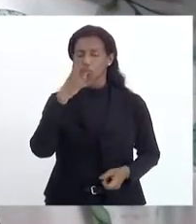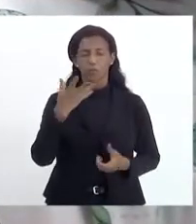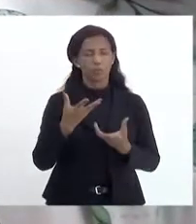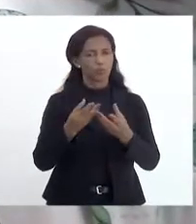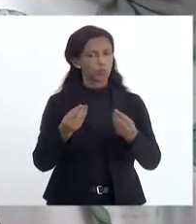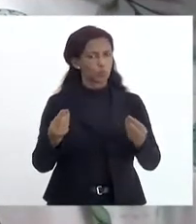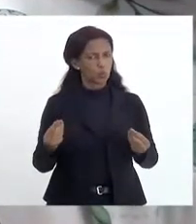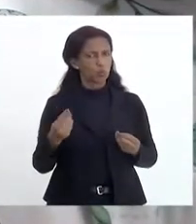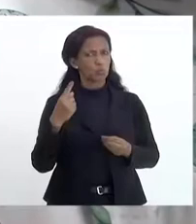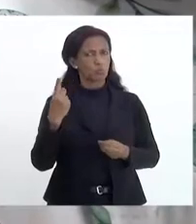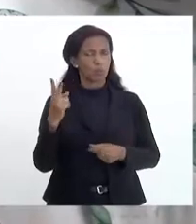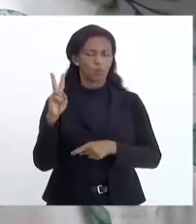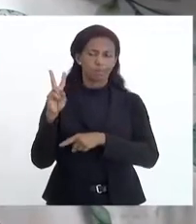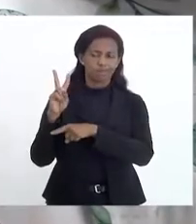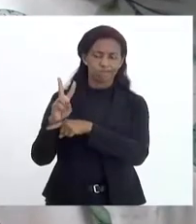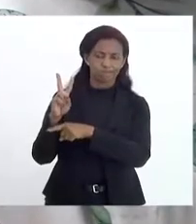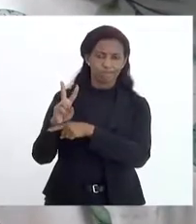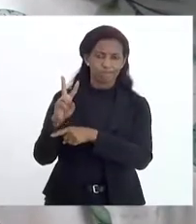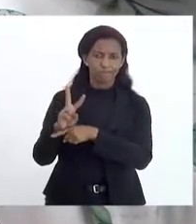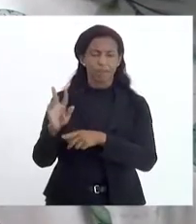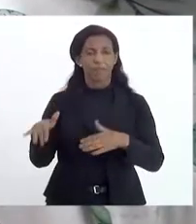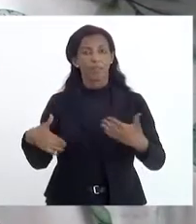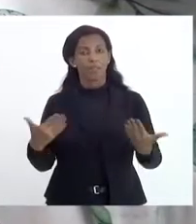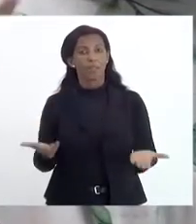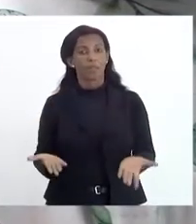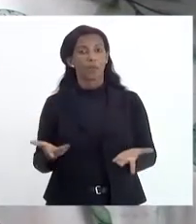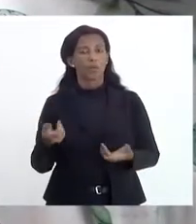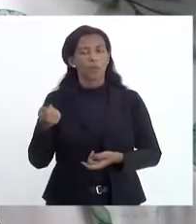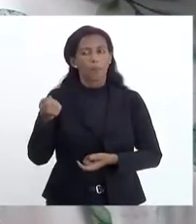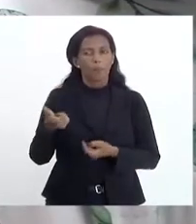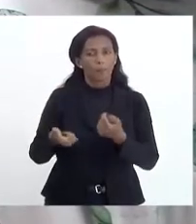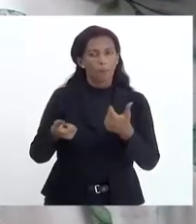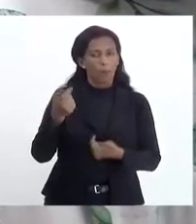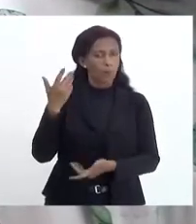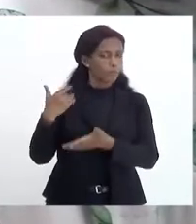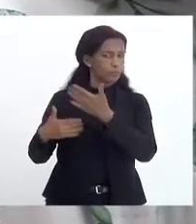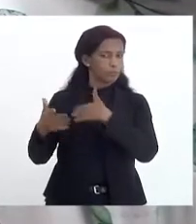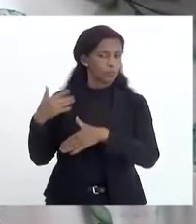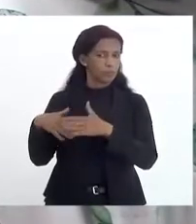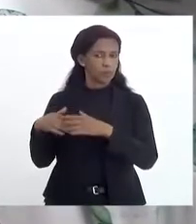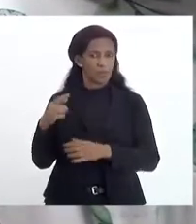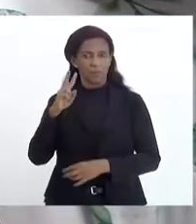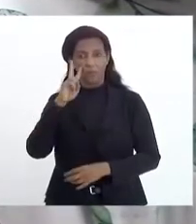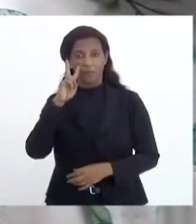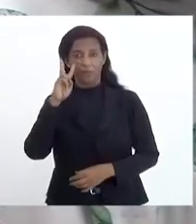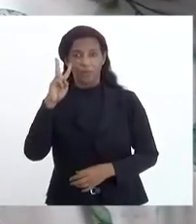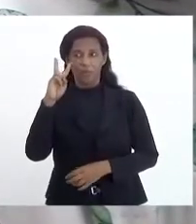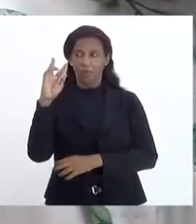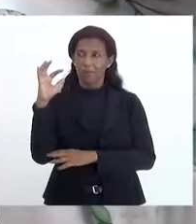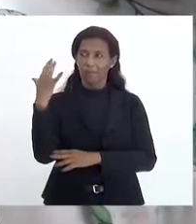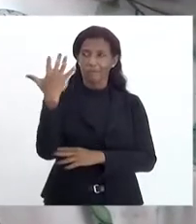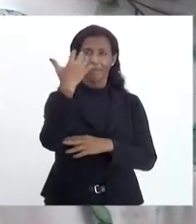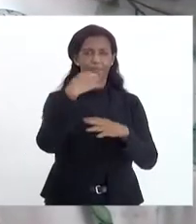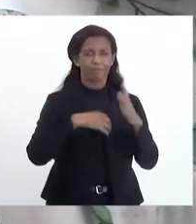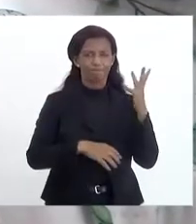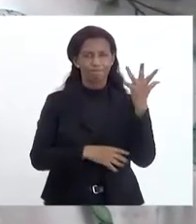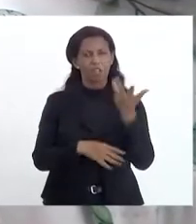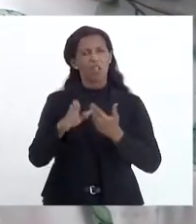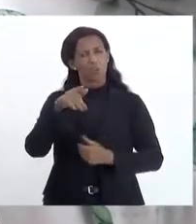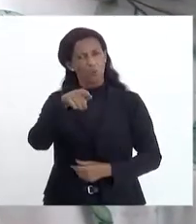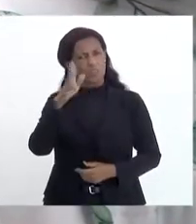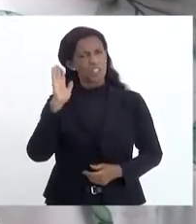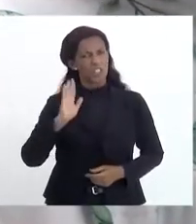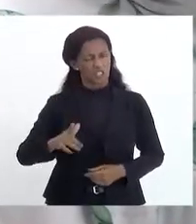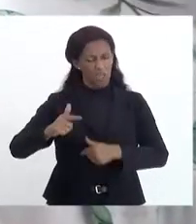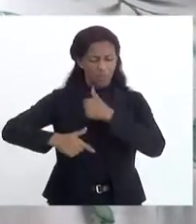a defesa dessa bandeira, porque enquanto poucos no passado levantavam a bandeira do meio ambiente, você já militava